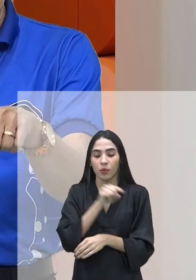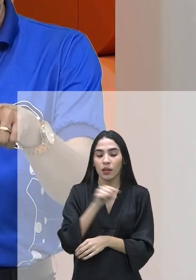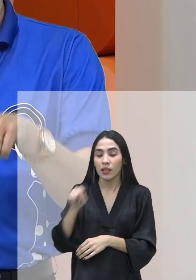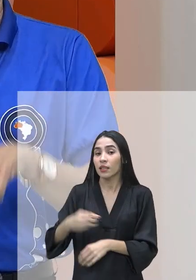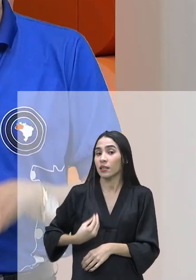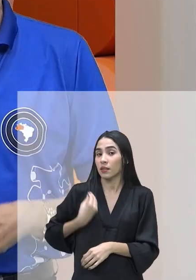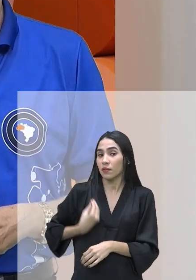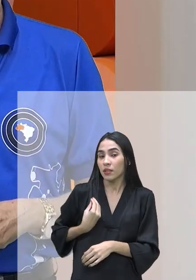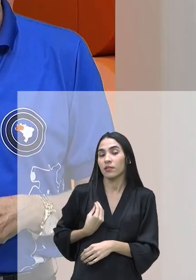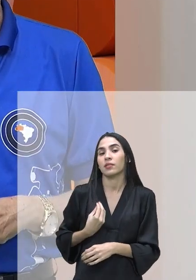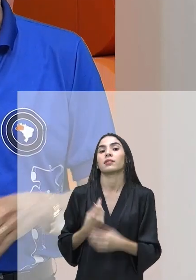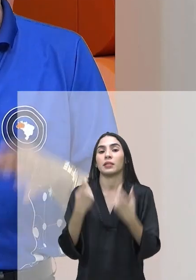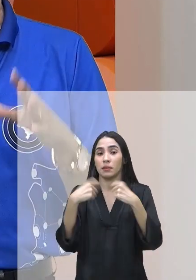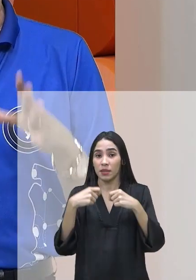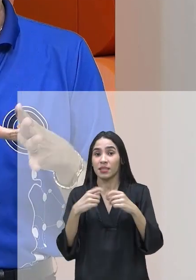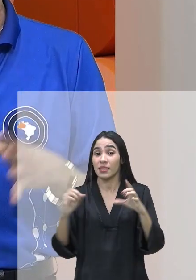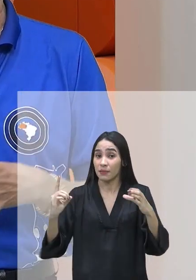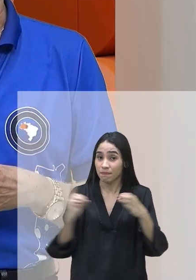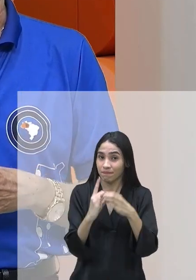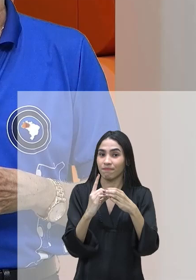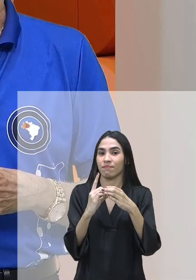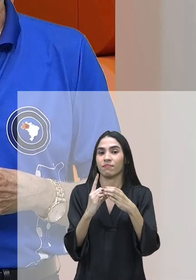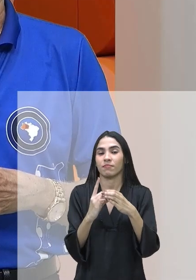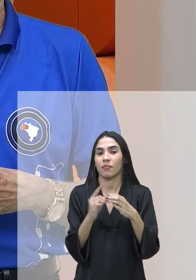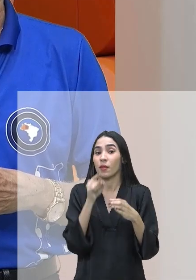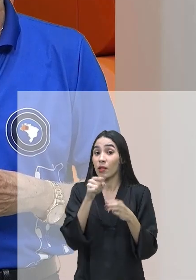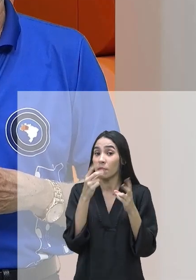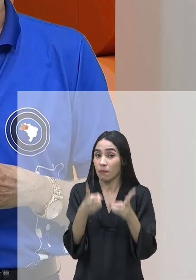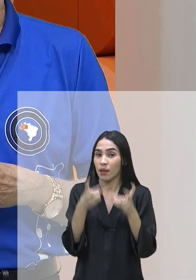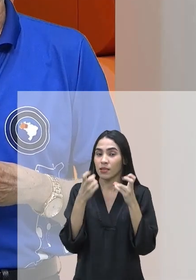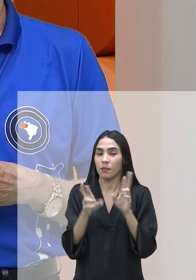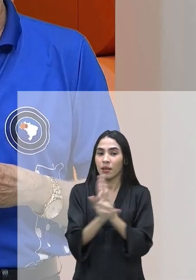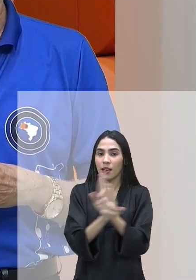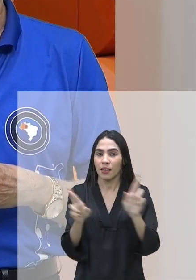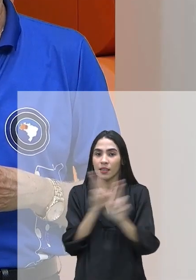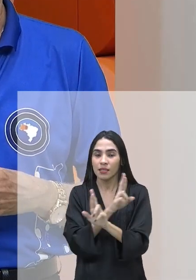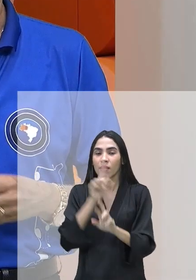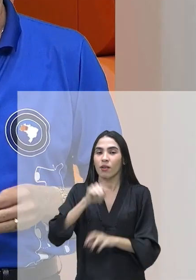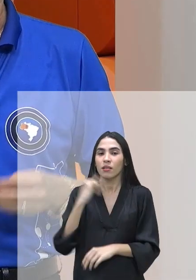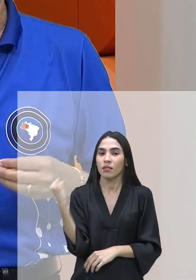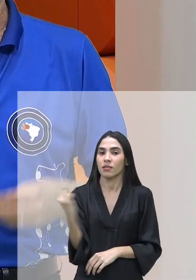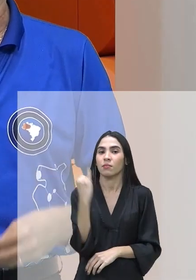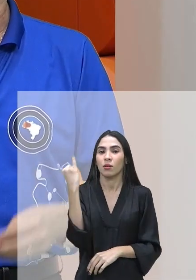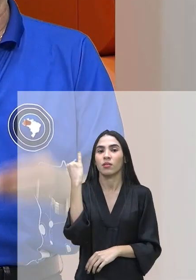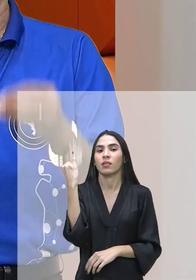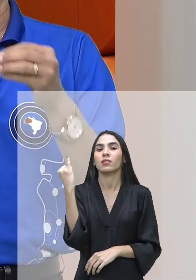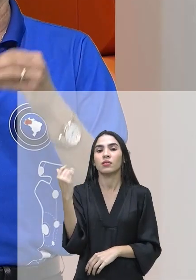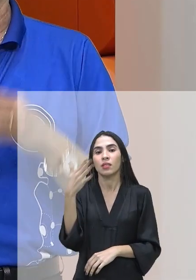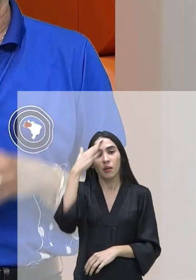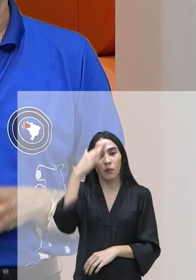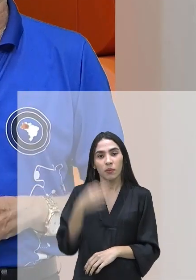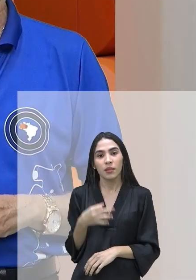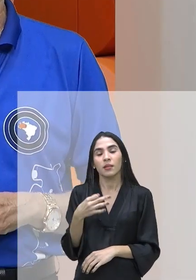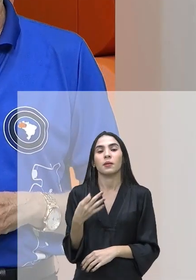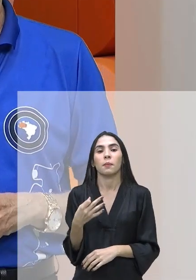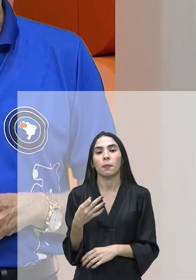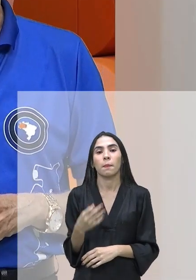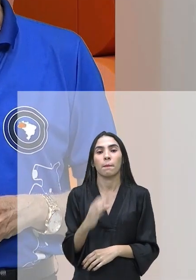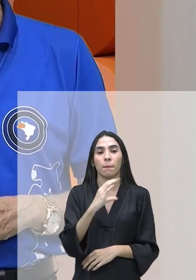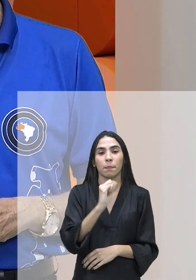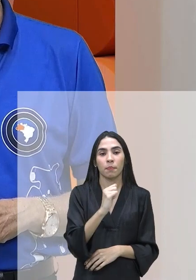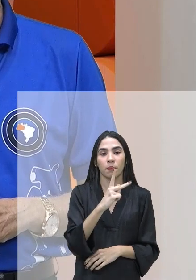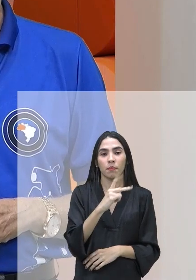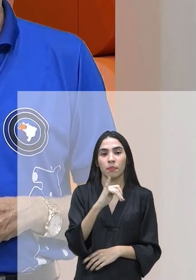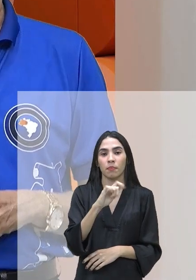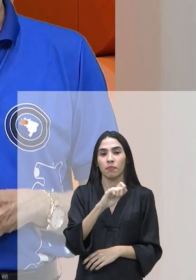ele terá que estar neste grupo. Percebam que esta relação é muito importante para compreendermos o que é